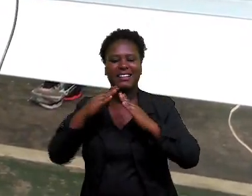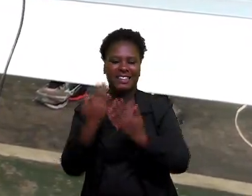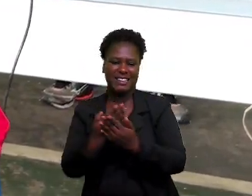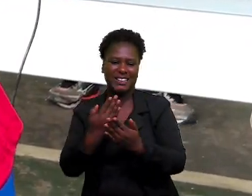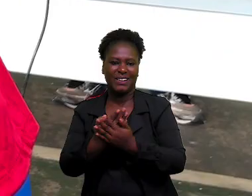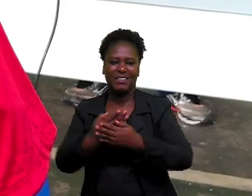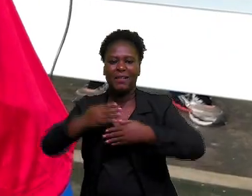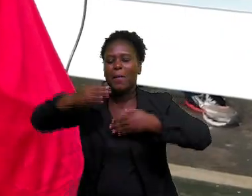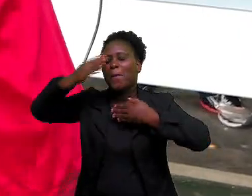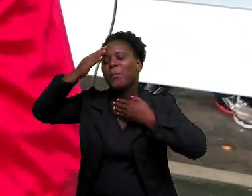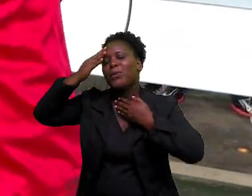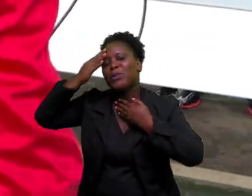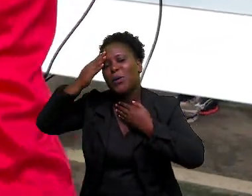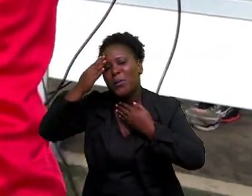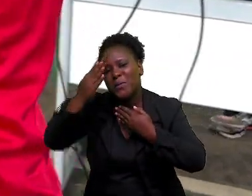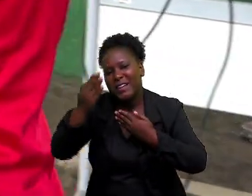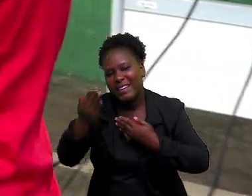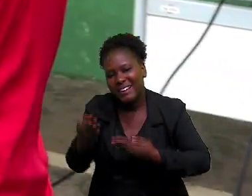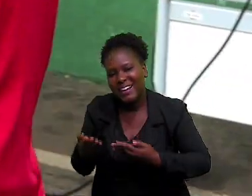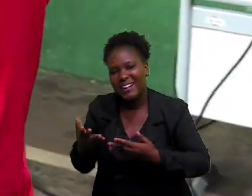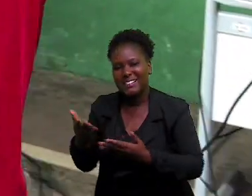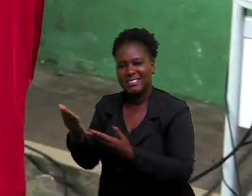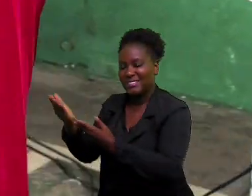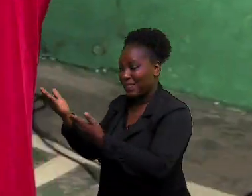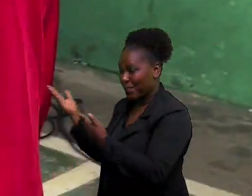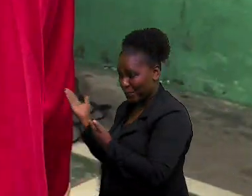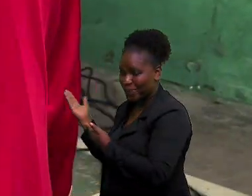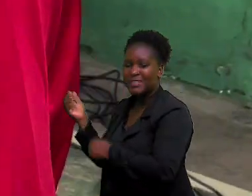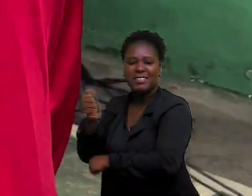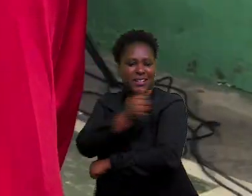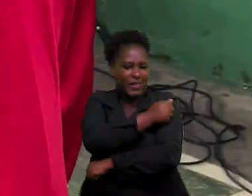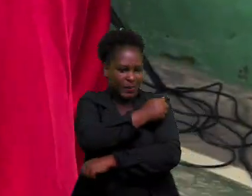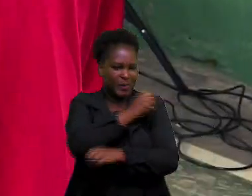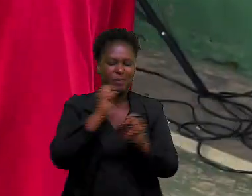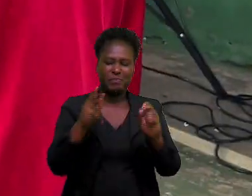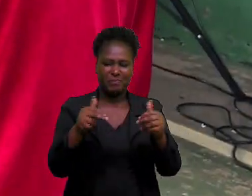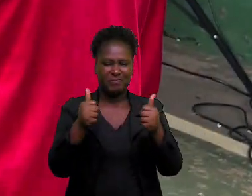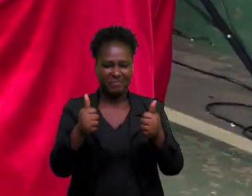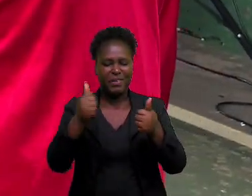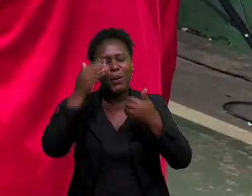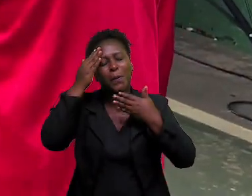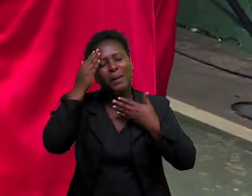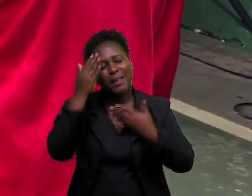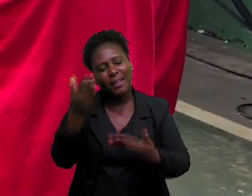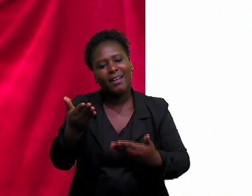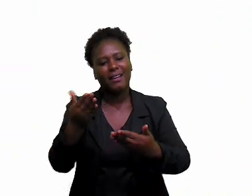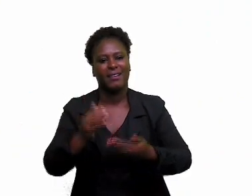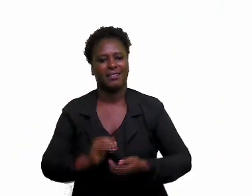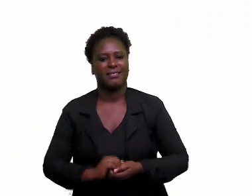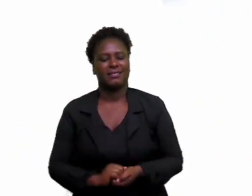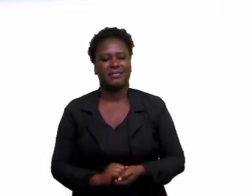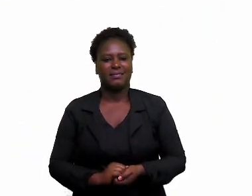muito obrigado pelo desempenho de vocês, tá bom? Muito obrigado mesmo.